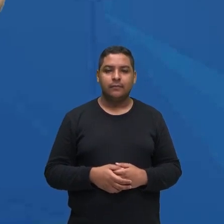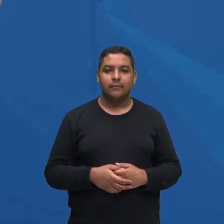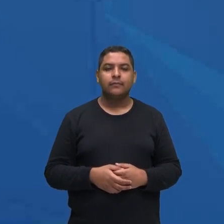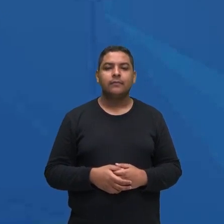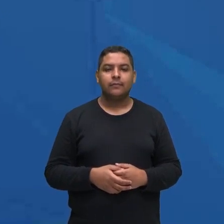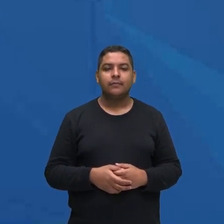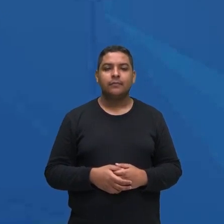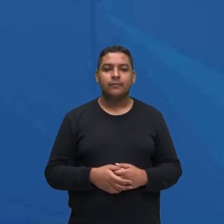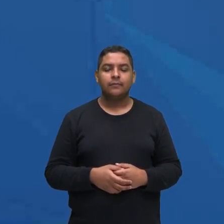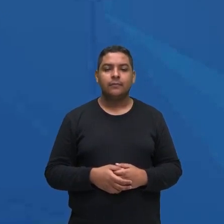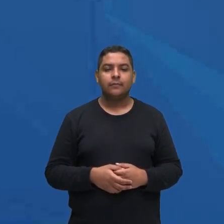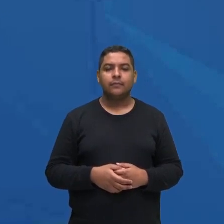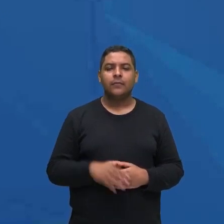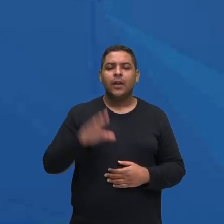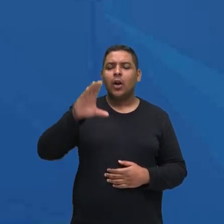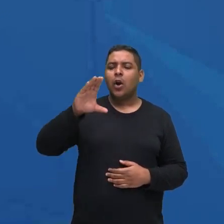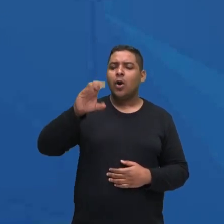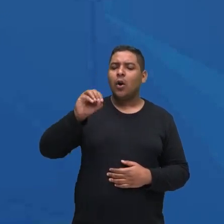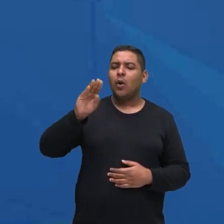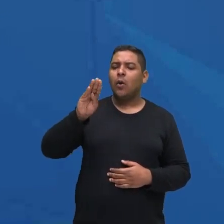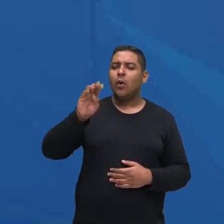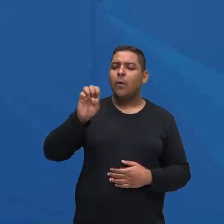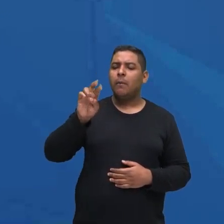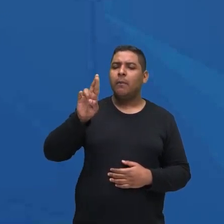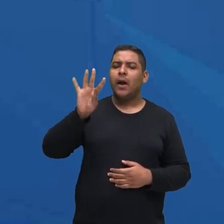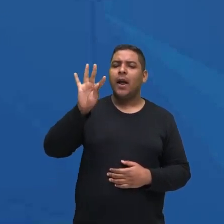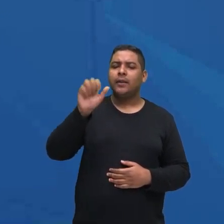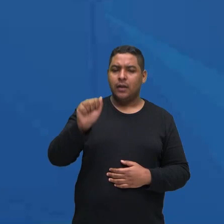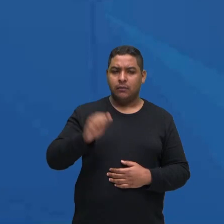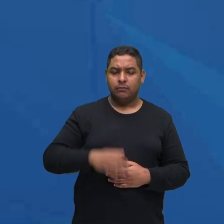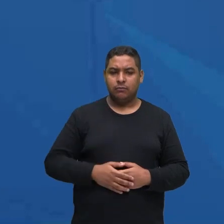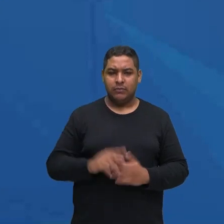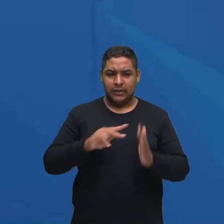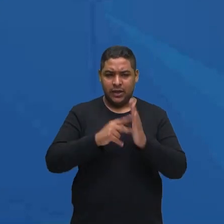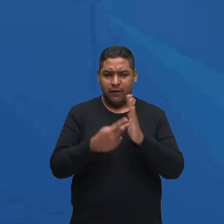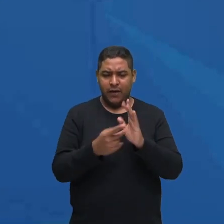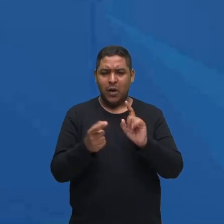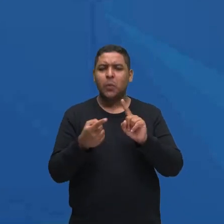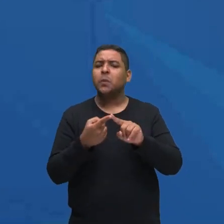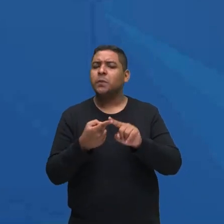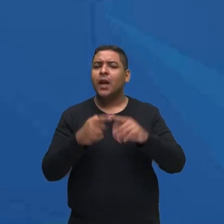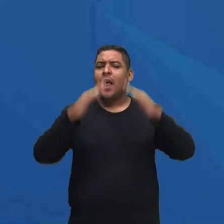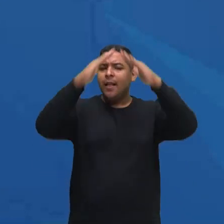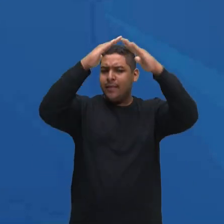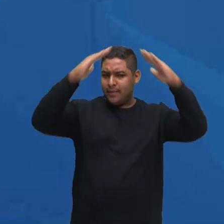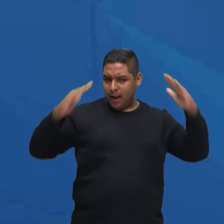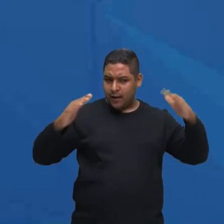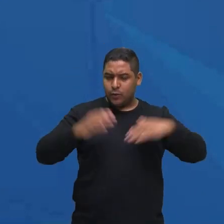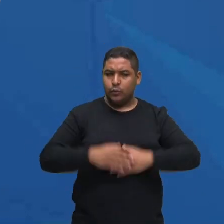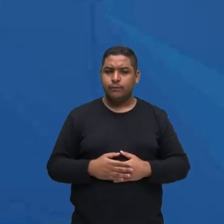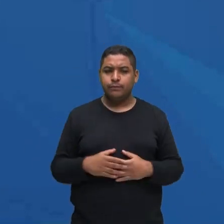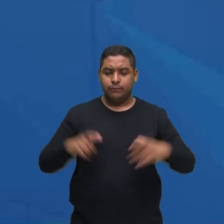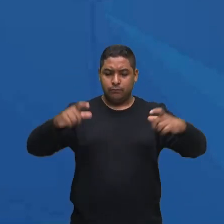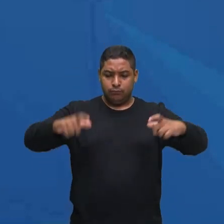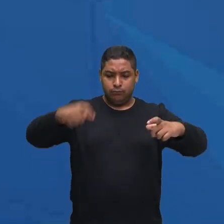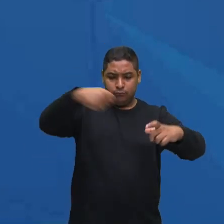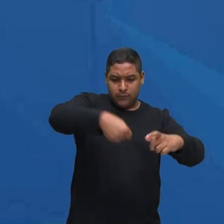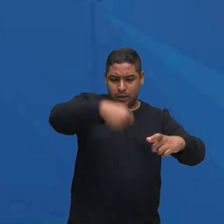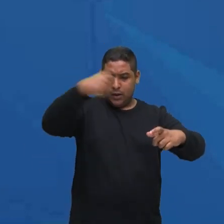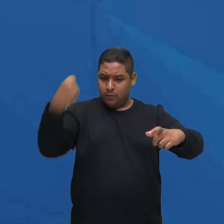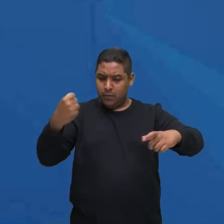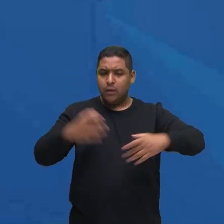quiz. Olha só, coberta. Coberta é o mesmo que teto, tampa ou